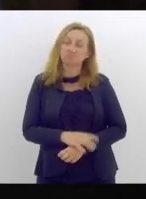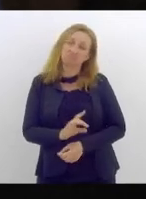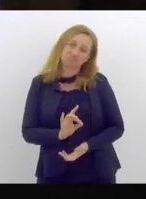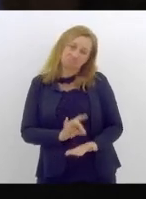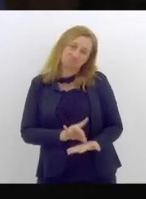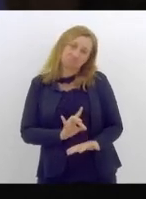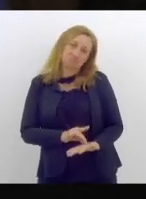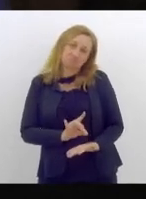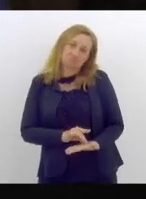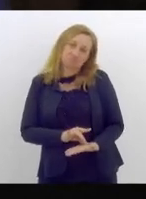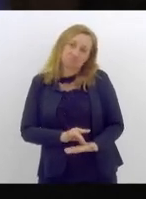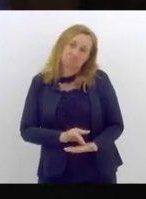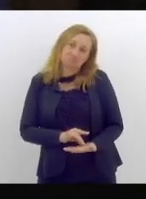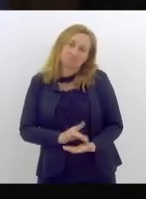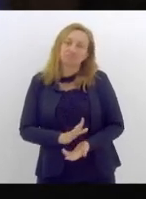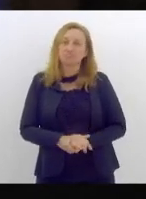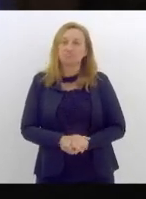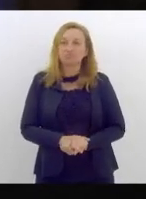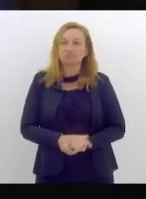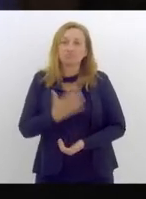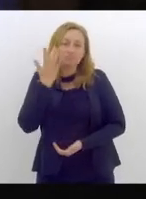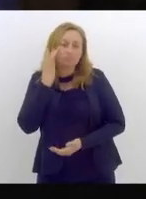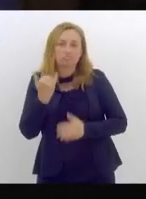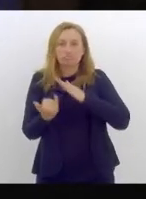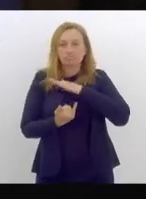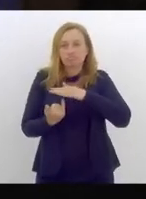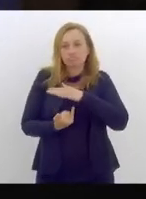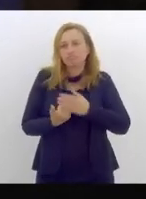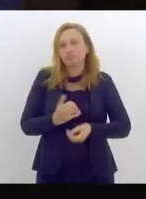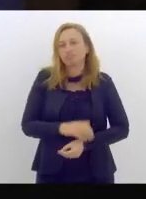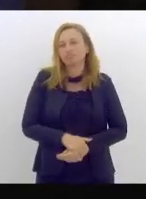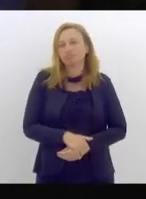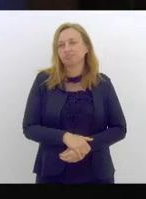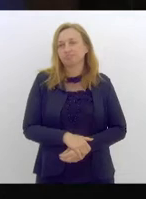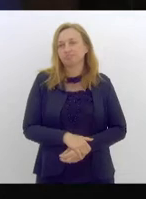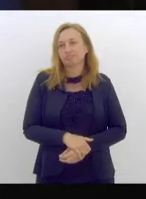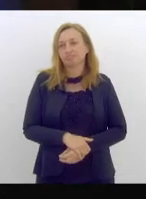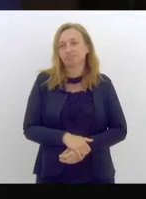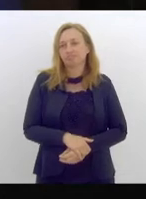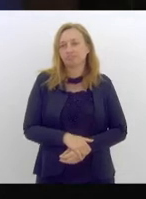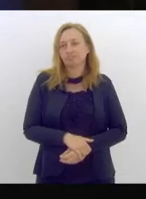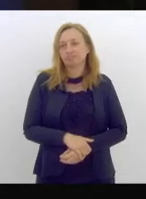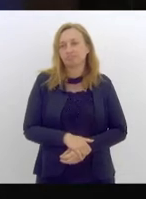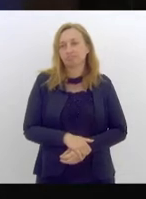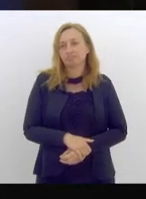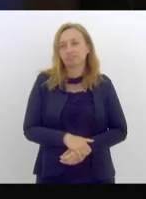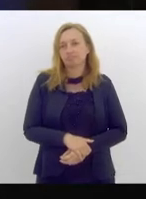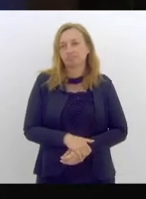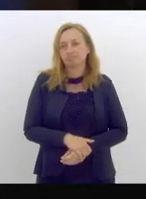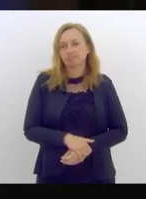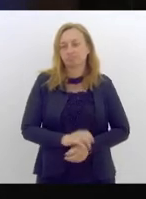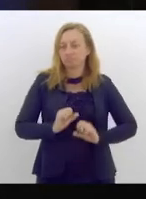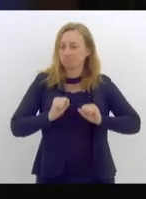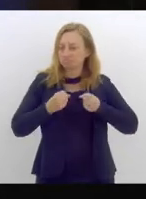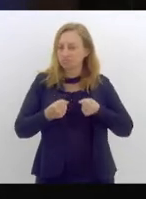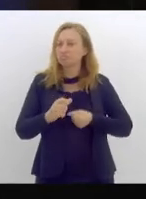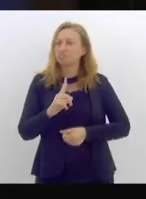sinceramente acho que as instituições estão bastante fortalecidas